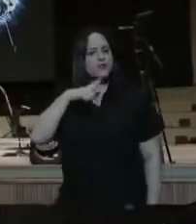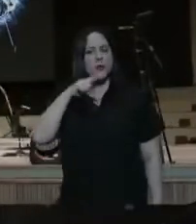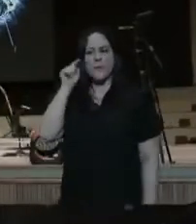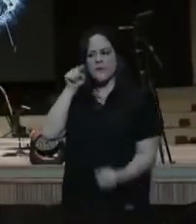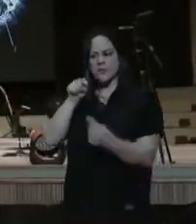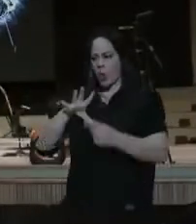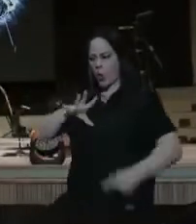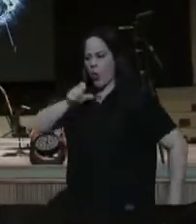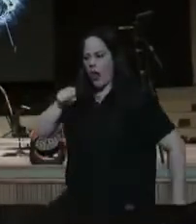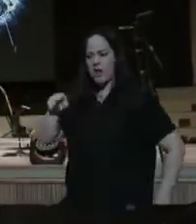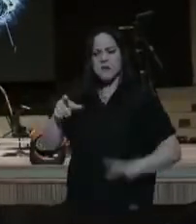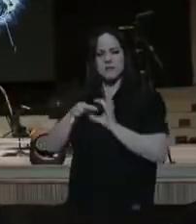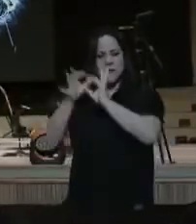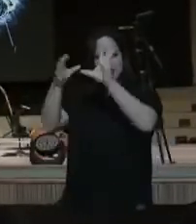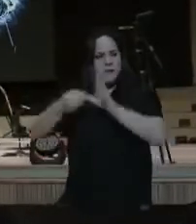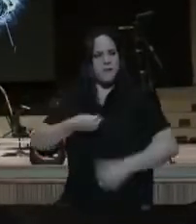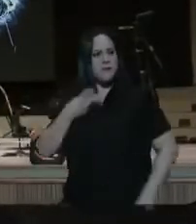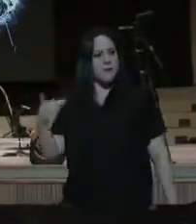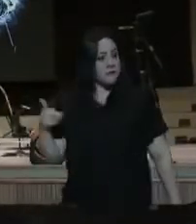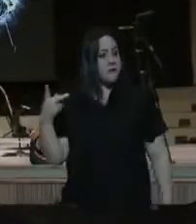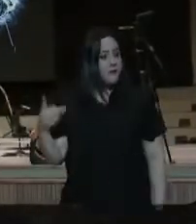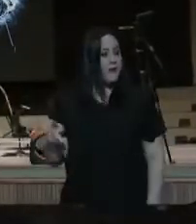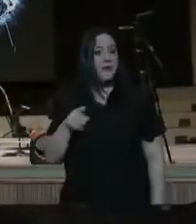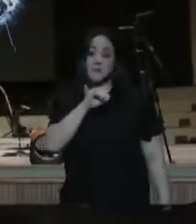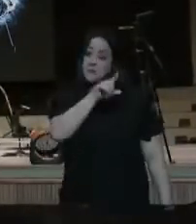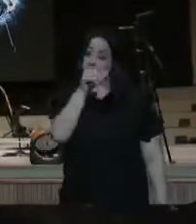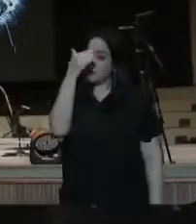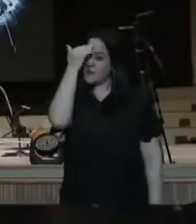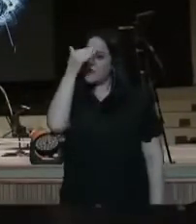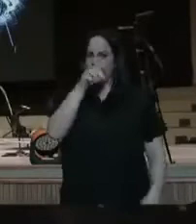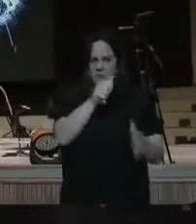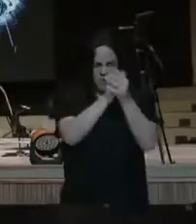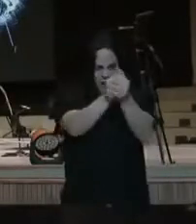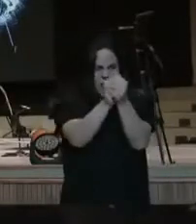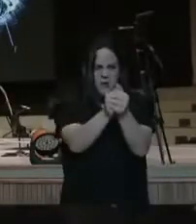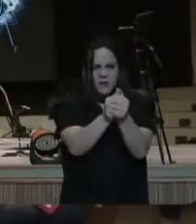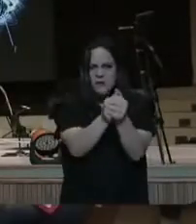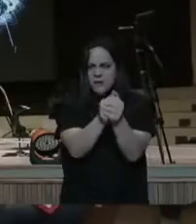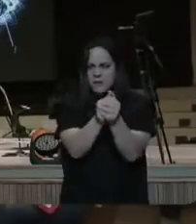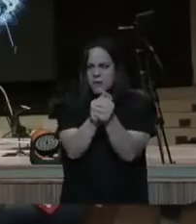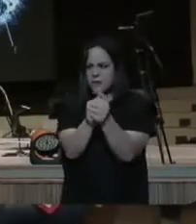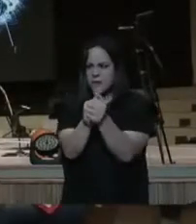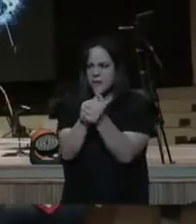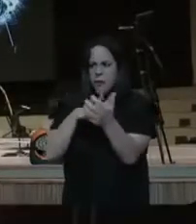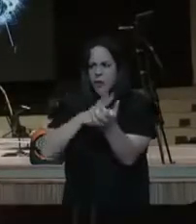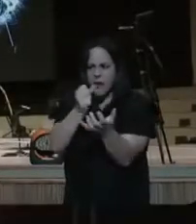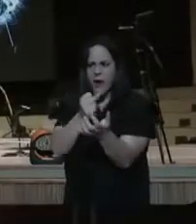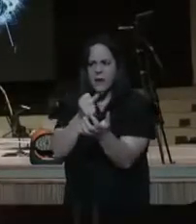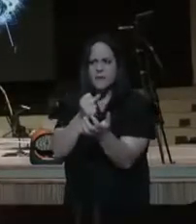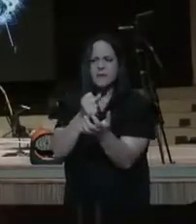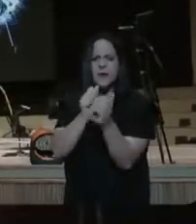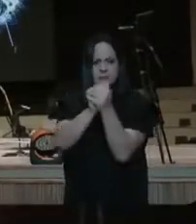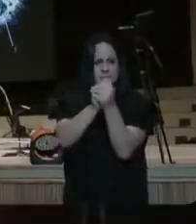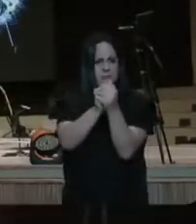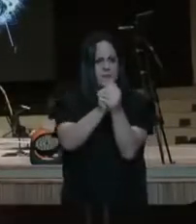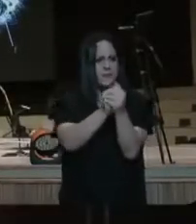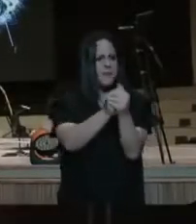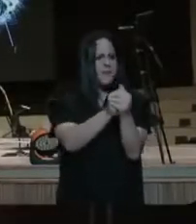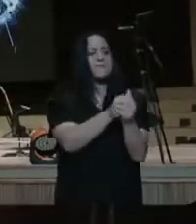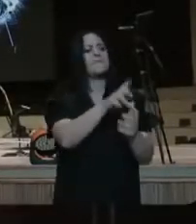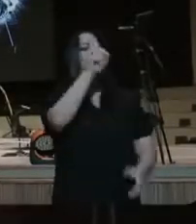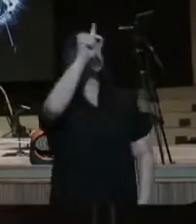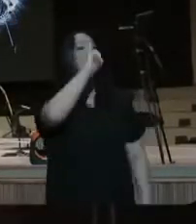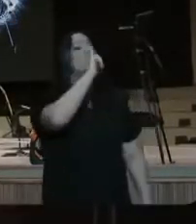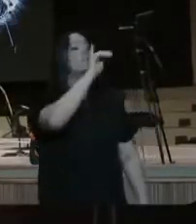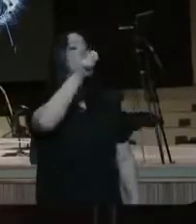coragem libertação para a vida dele se você entendeu dar um homem aí deus tá falando